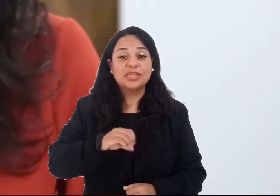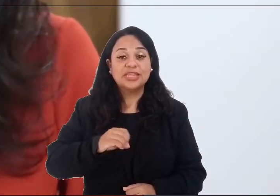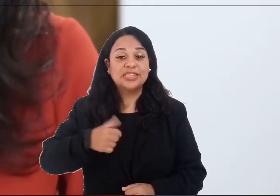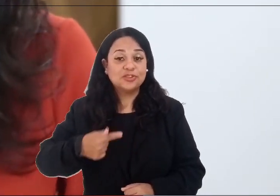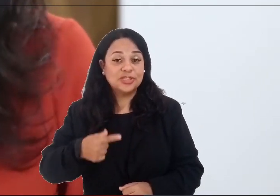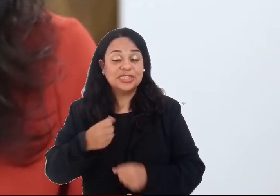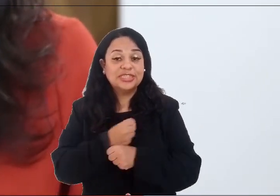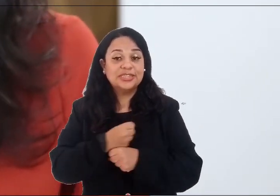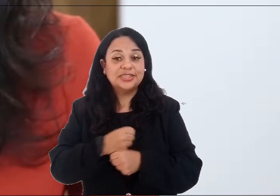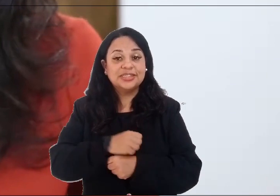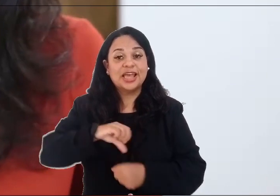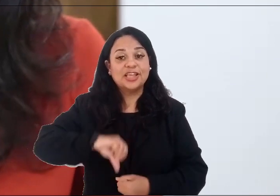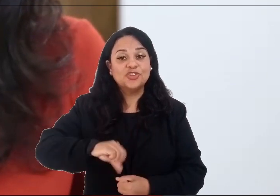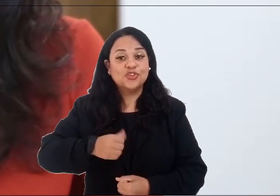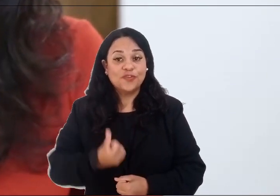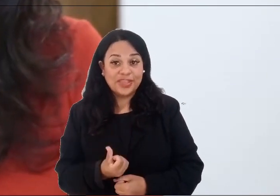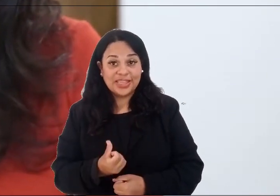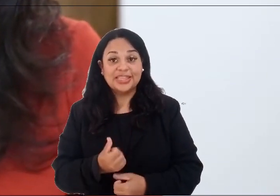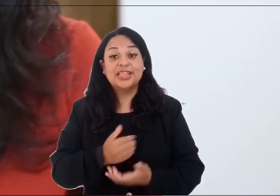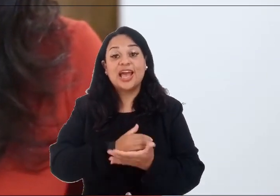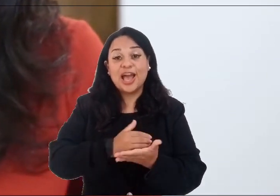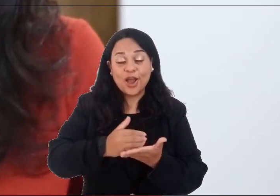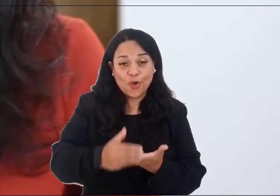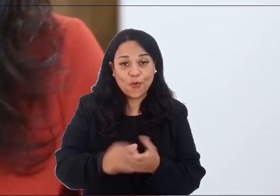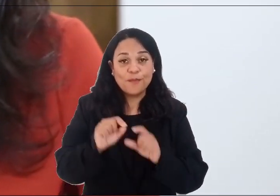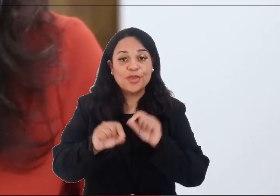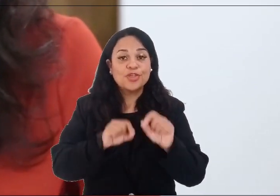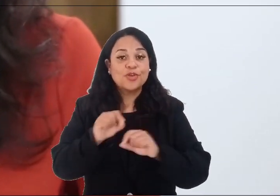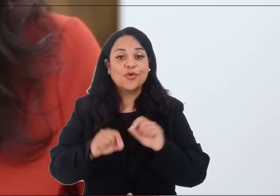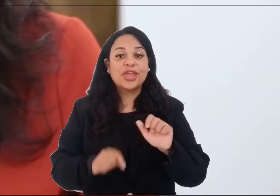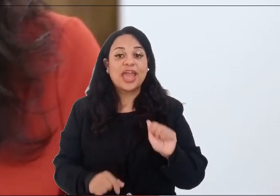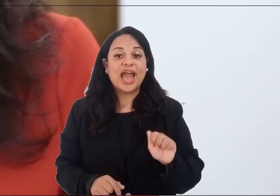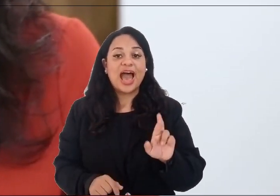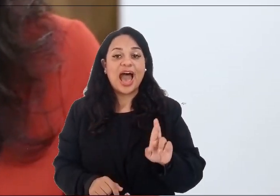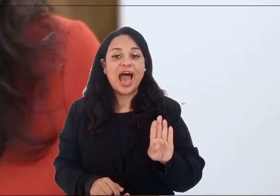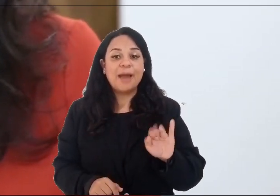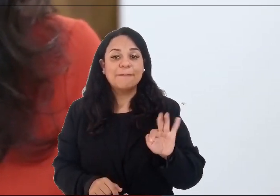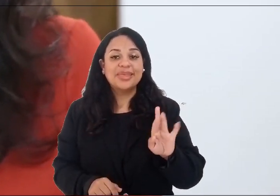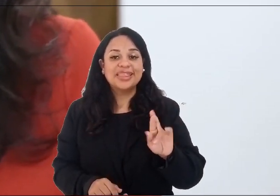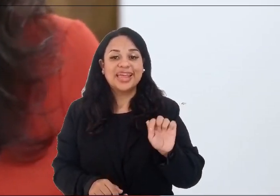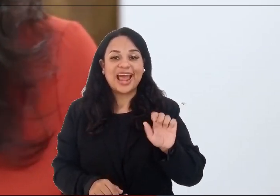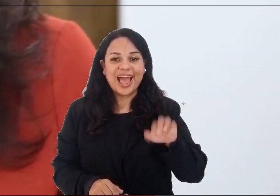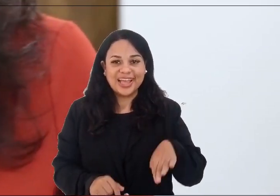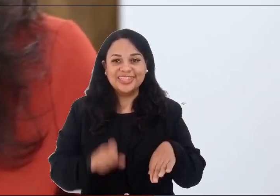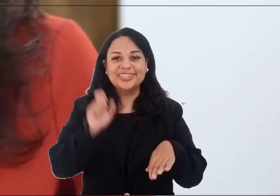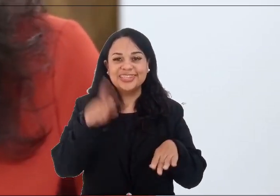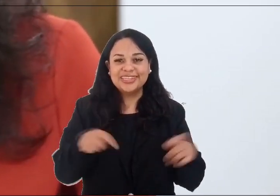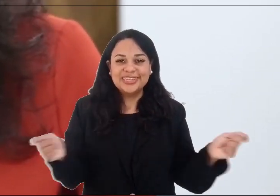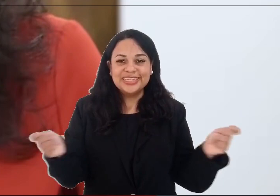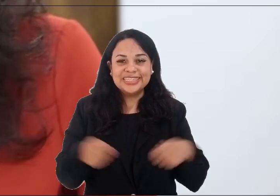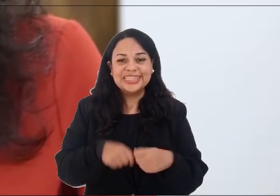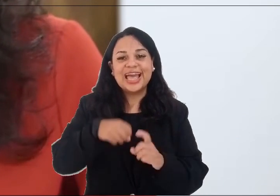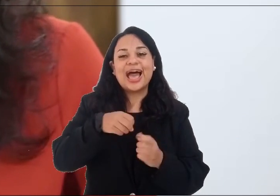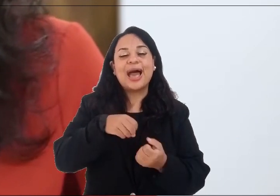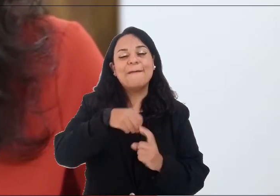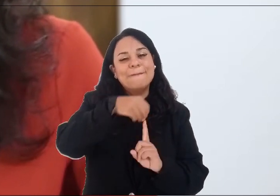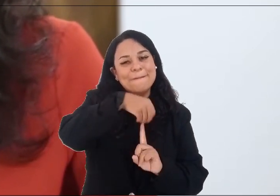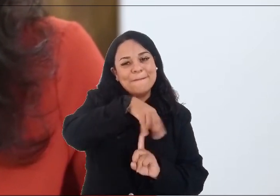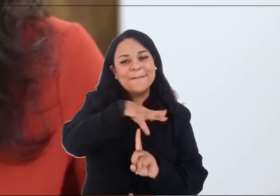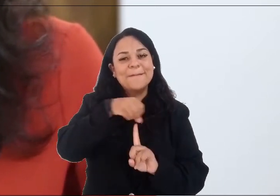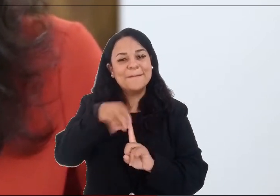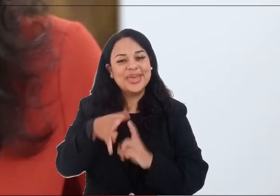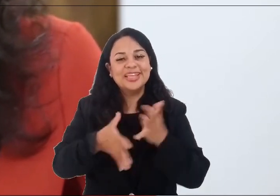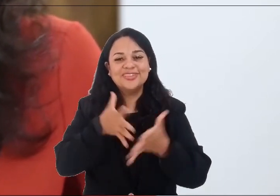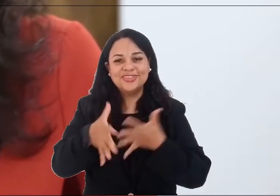de 96. E com ela surgem as câmaras de arbitragem que começam a trabalhar com a mediação, tal qual utilizada em outros países como